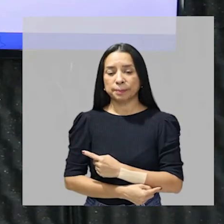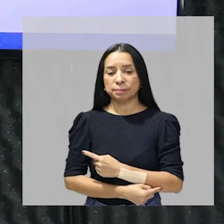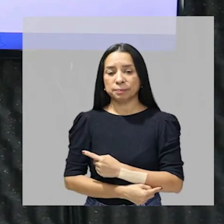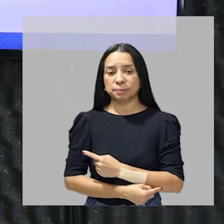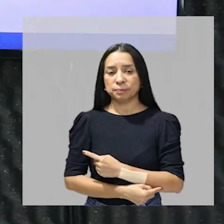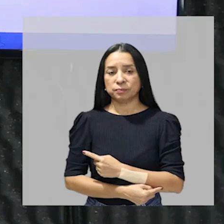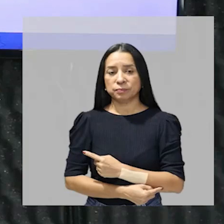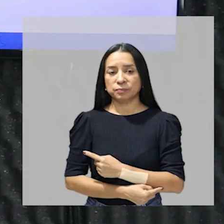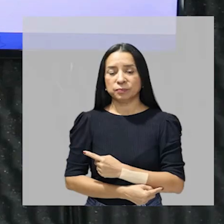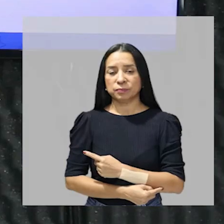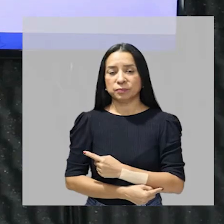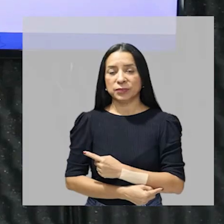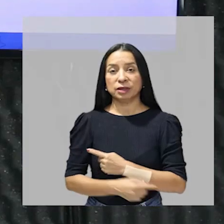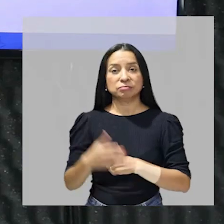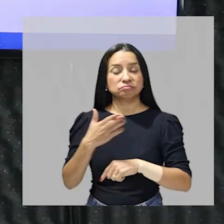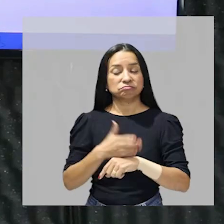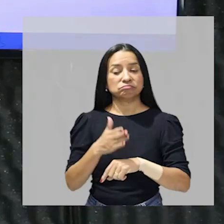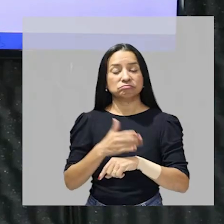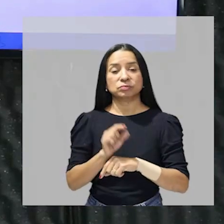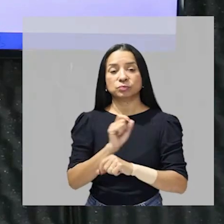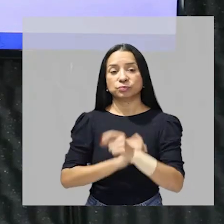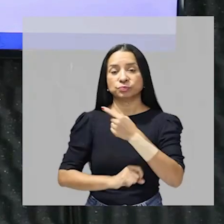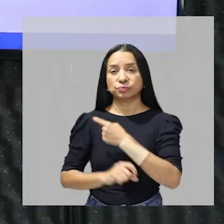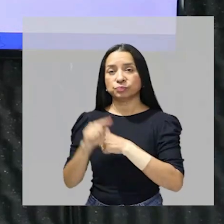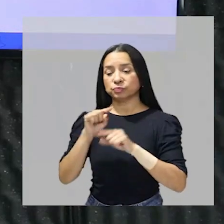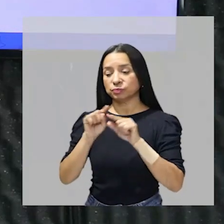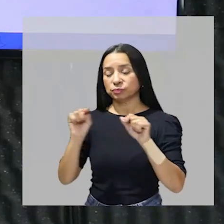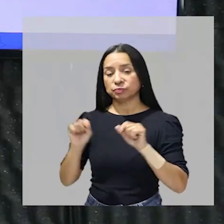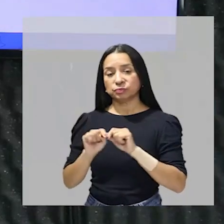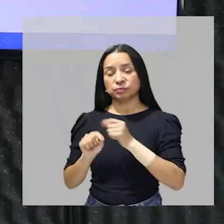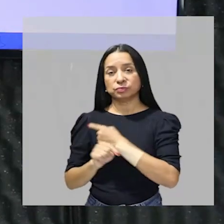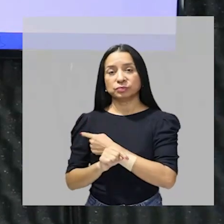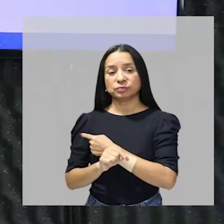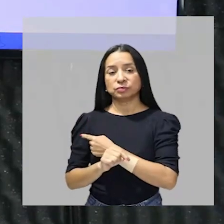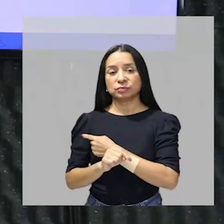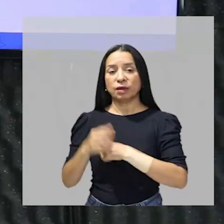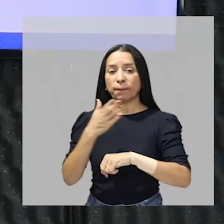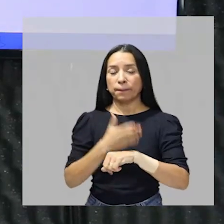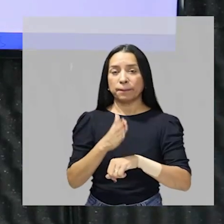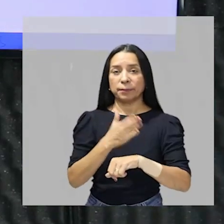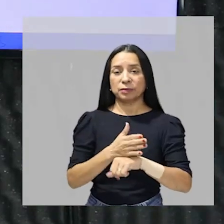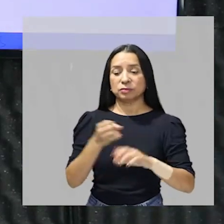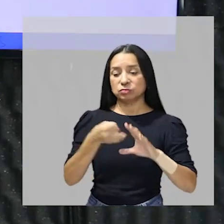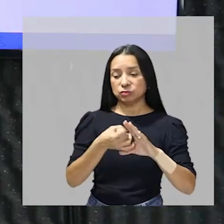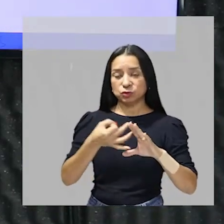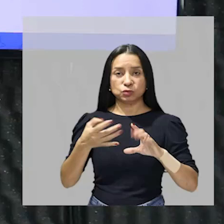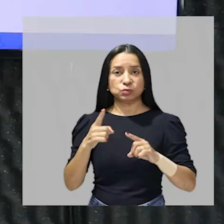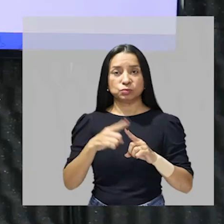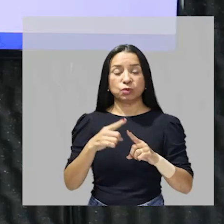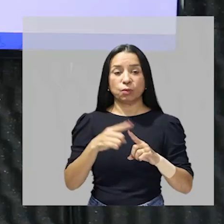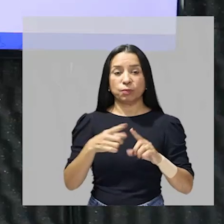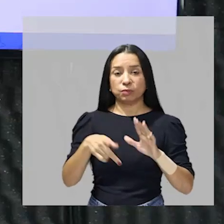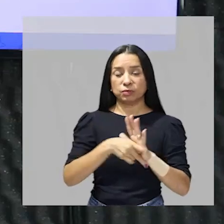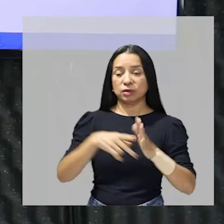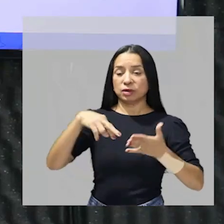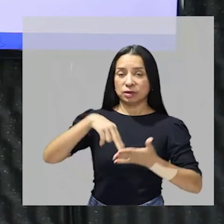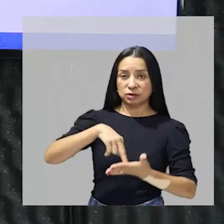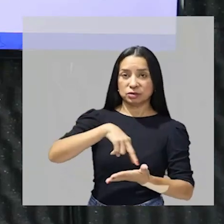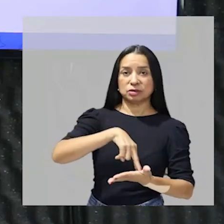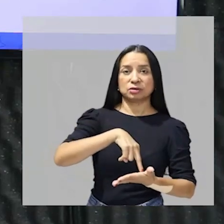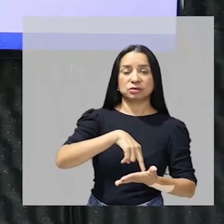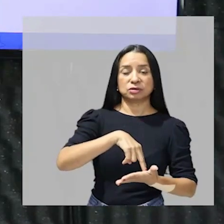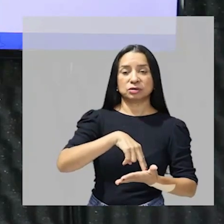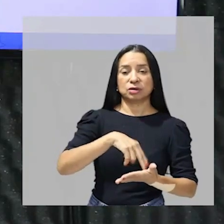naturais. Vou circular aqui, ó, exercícios típicos, exercícios que são característicos da ginástica. Que característica?